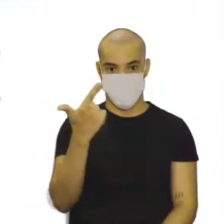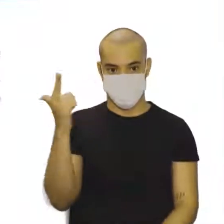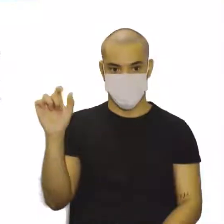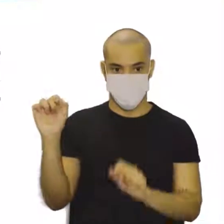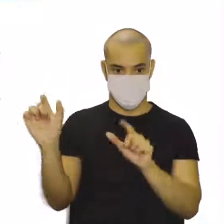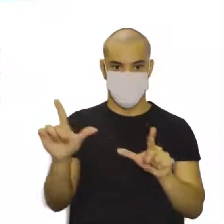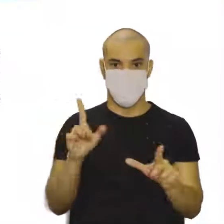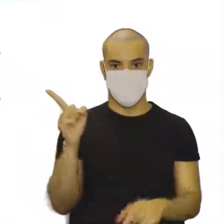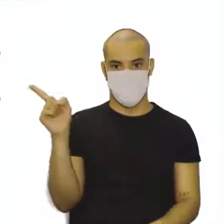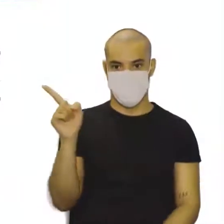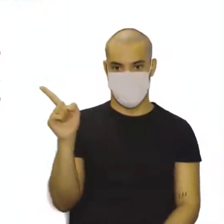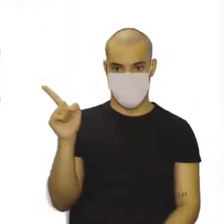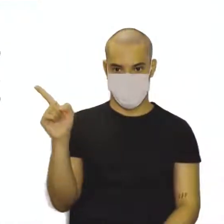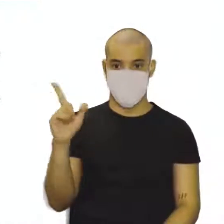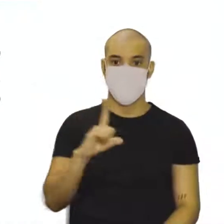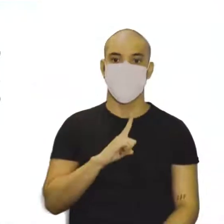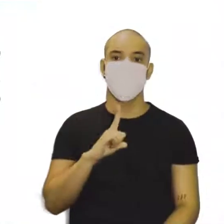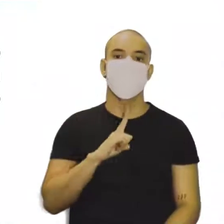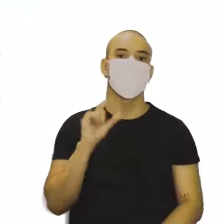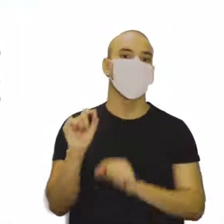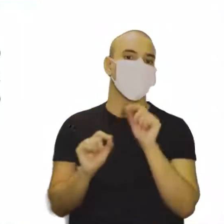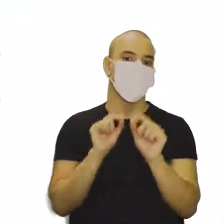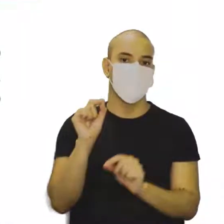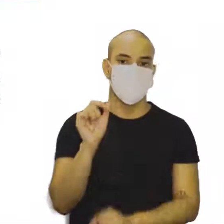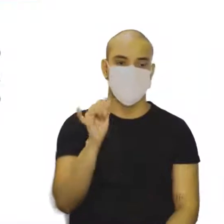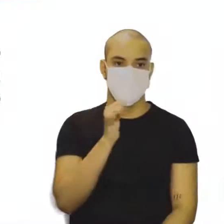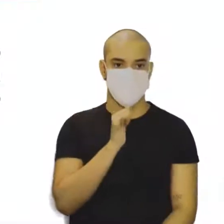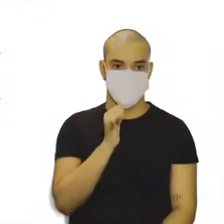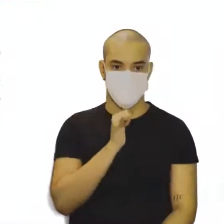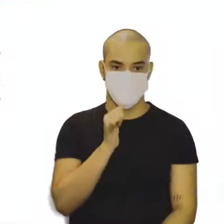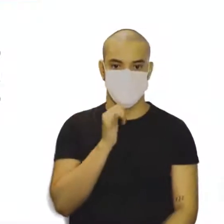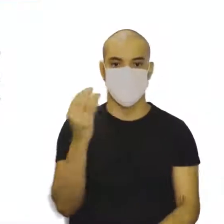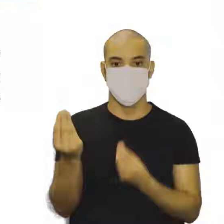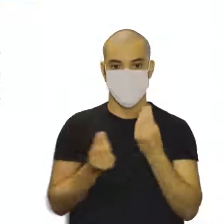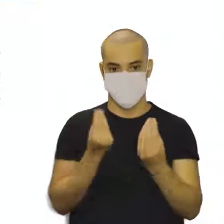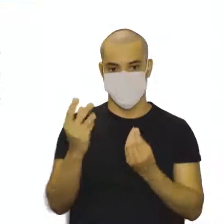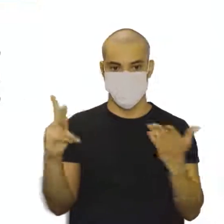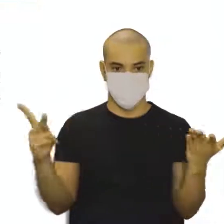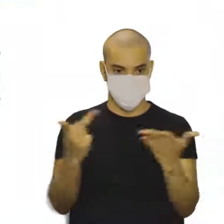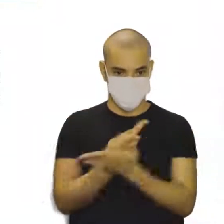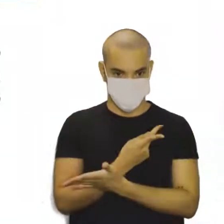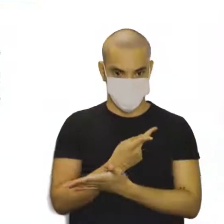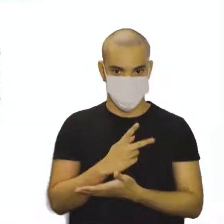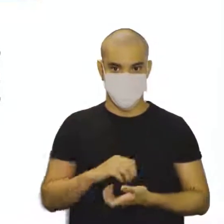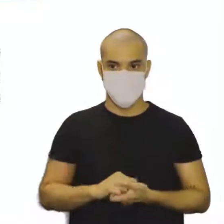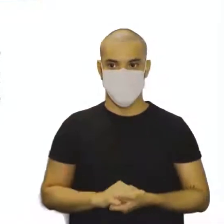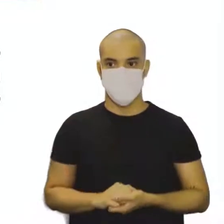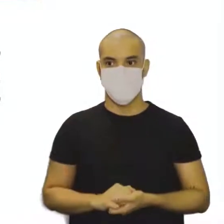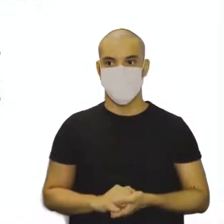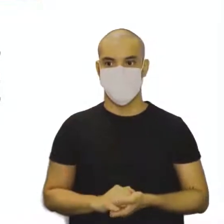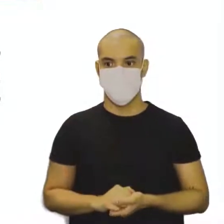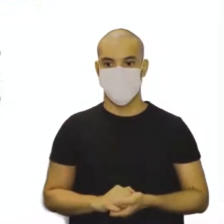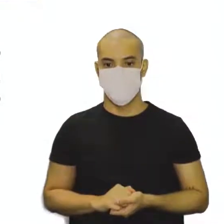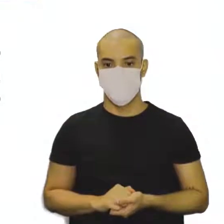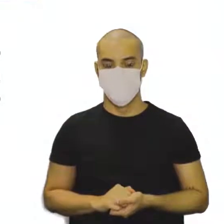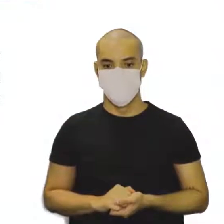figura, nós temos aqui, ó, exemplo de corrente de curto-circuito, tá? Como é que isso